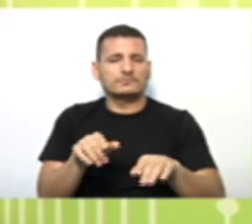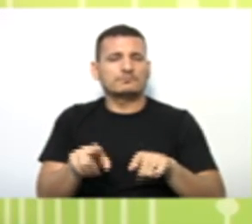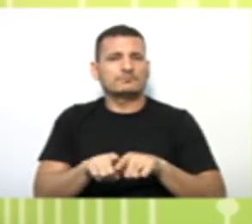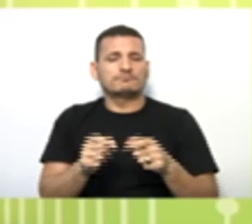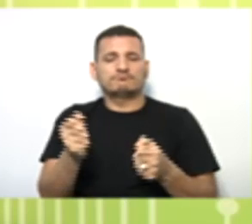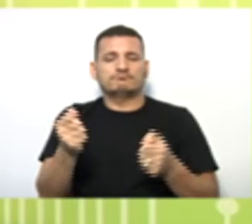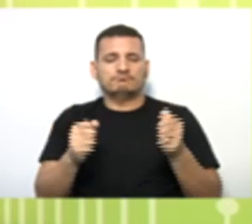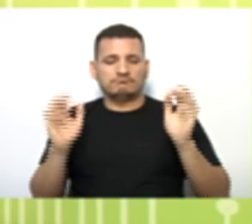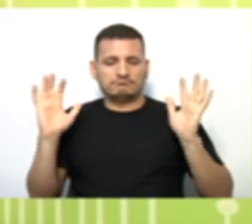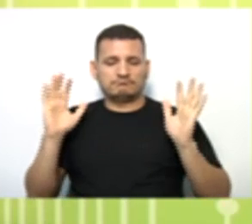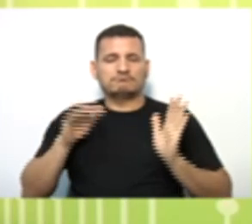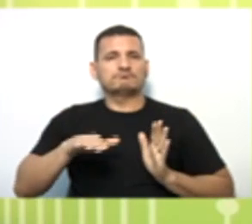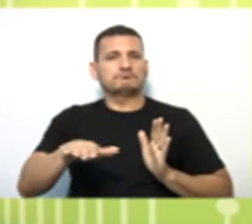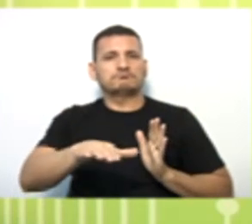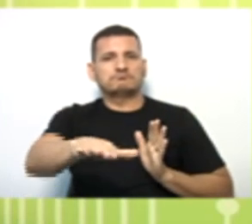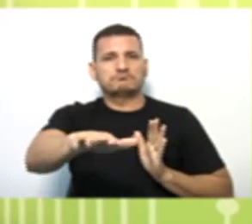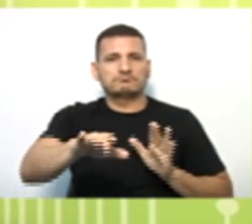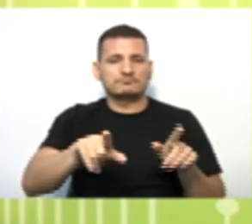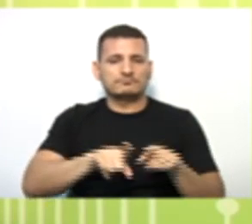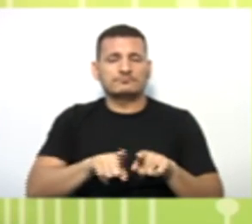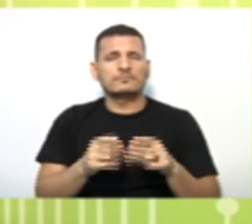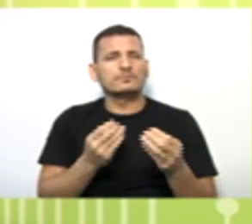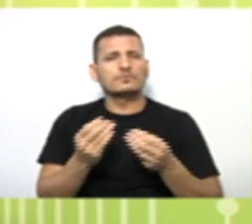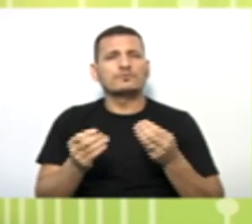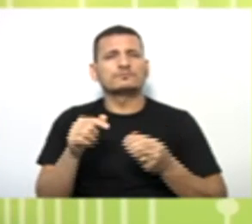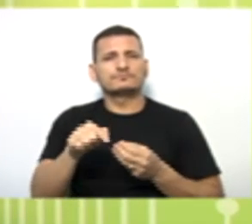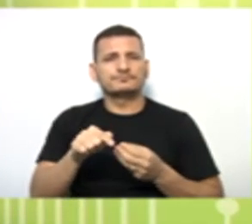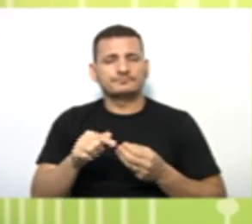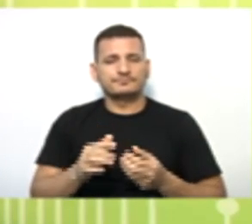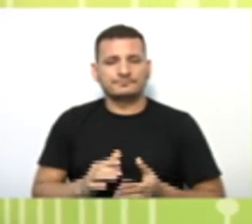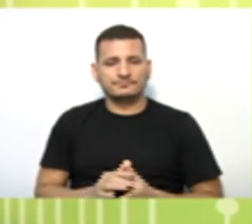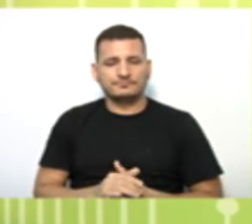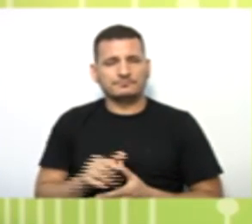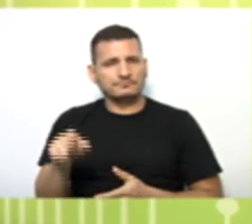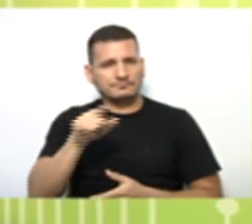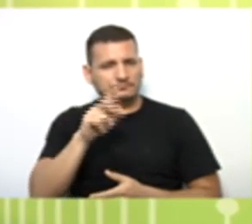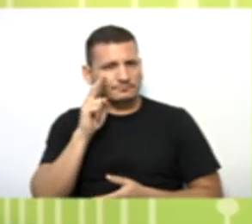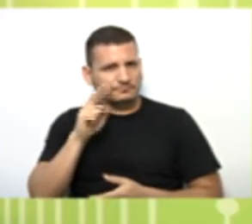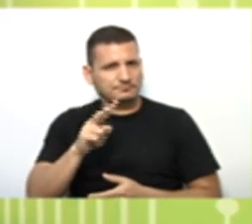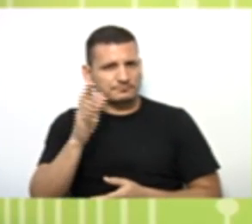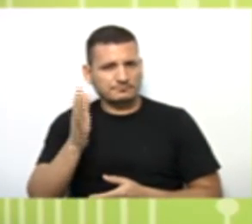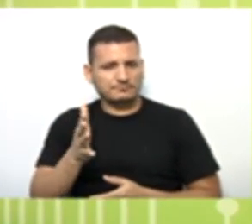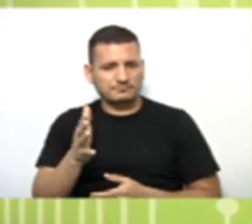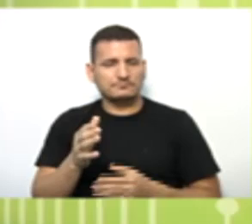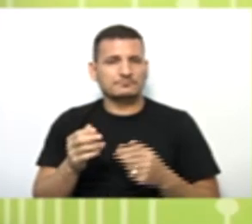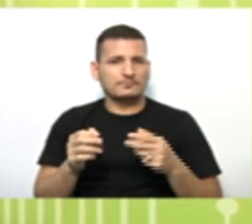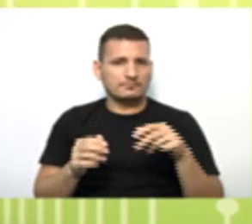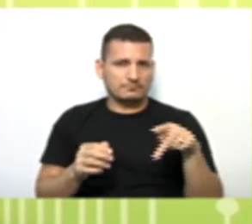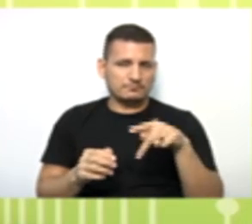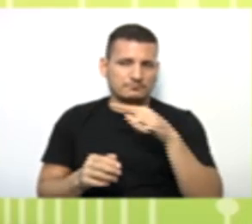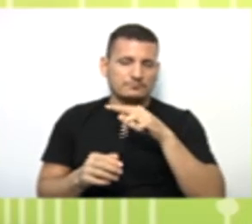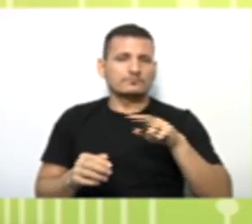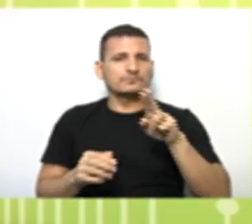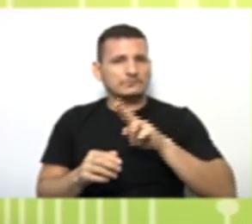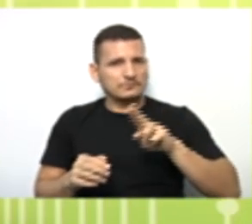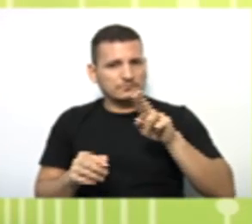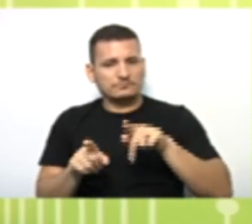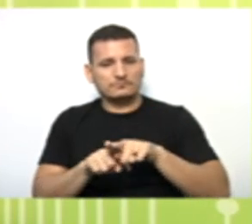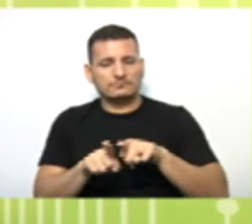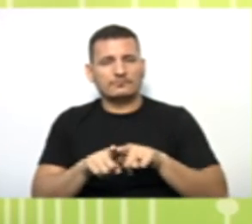sozinho. Só que, como funciona isso? Eu não sei se vocês já viram, pessoal, em casa, o professor mesmo já utiliza, que são